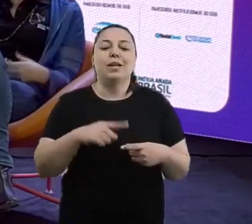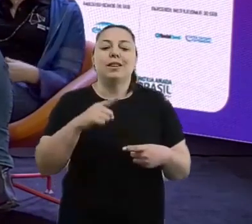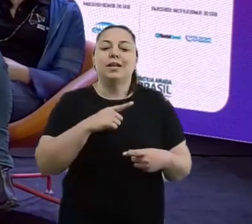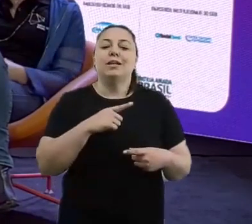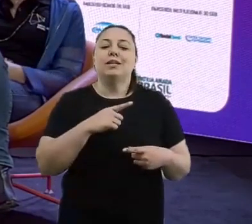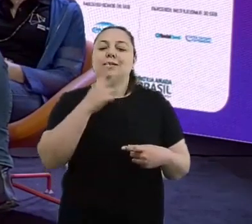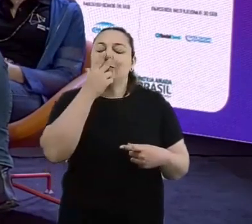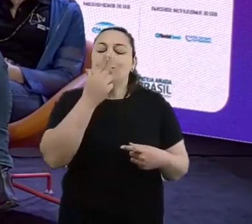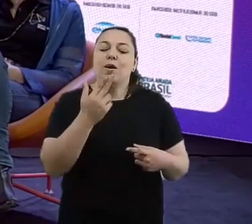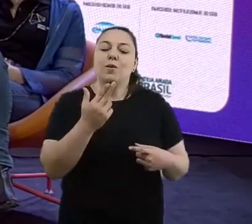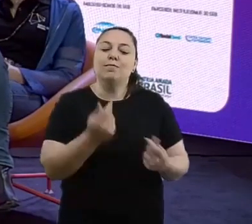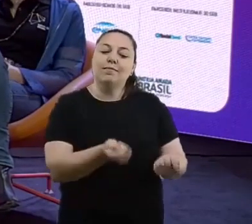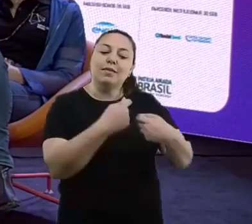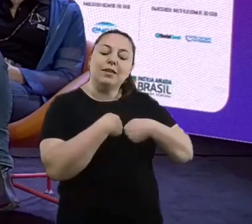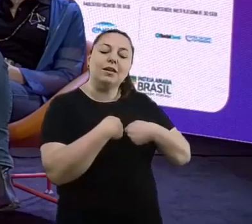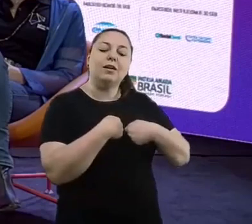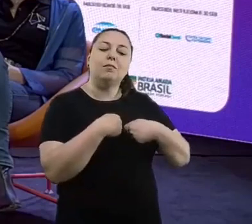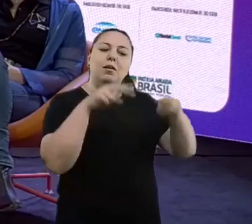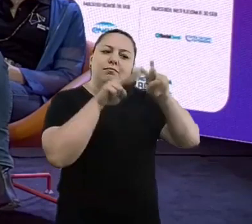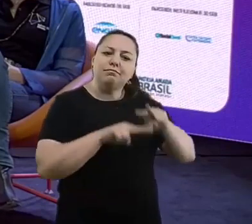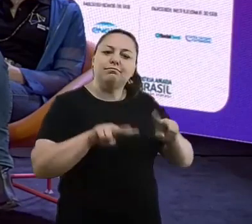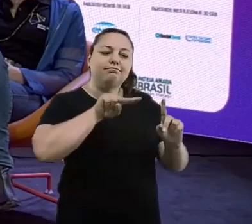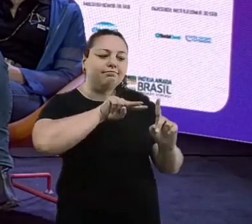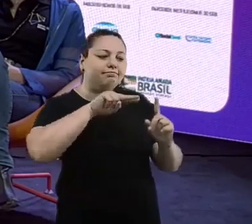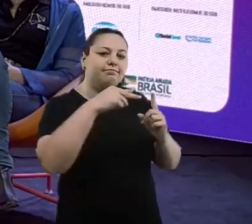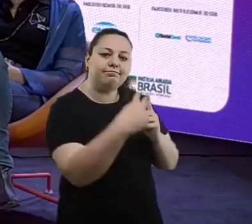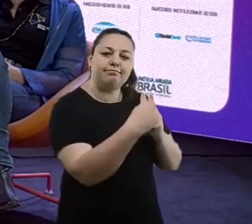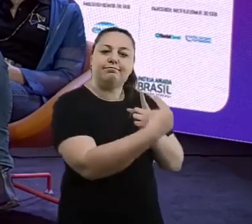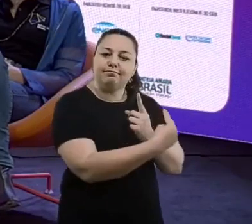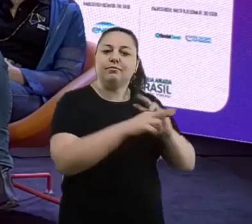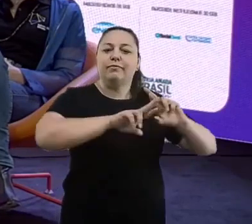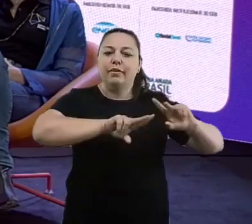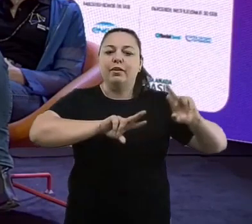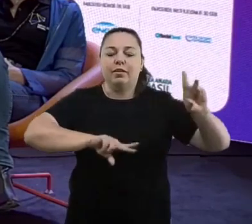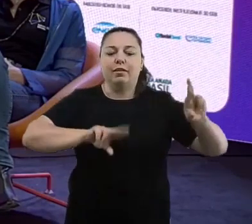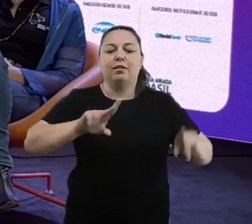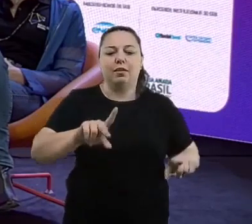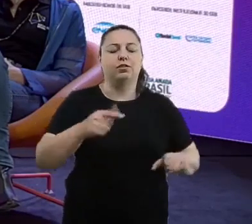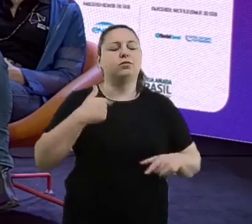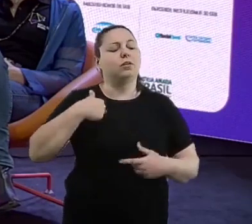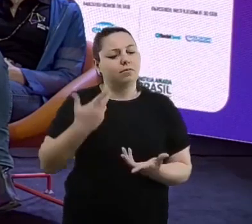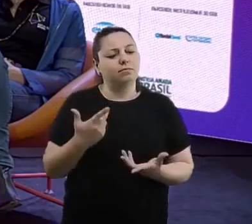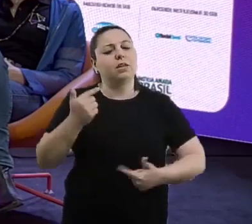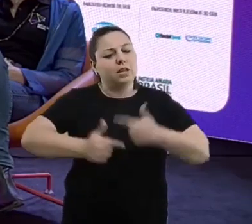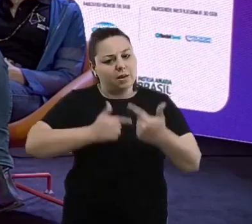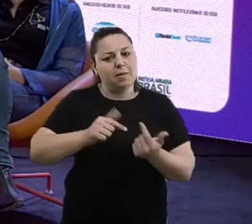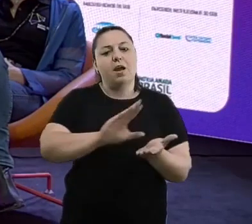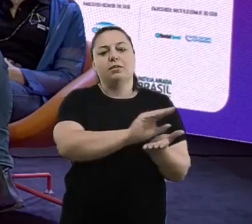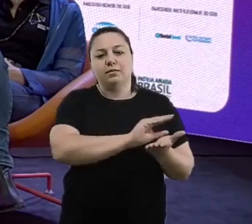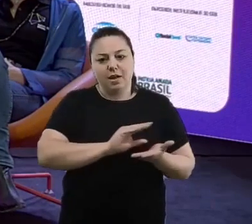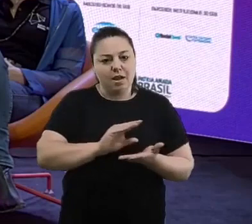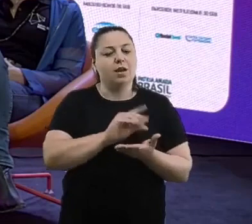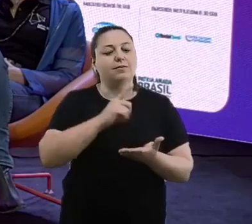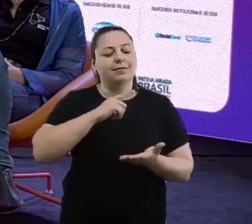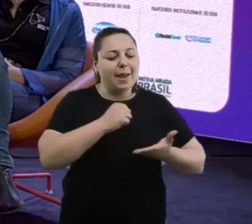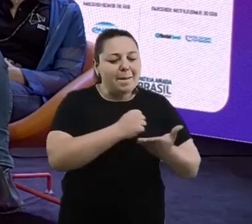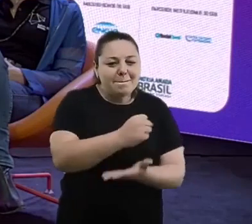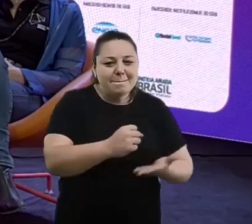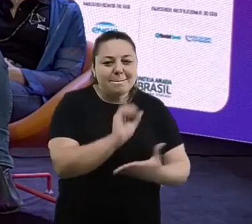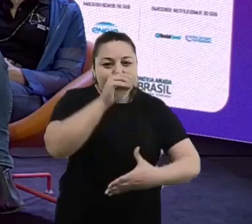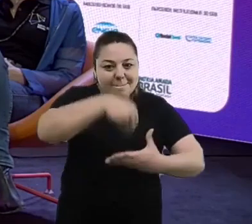essa visão diferente de vários pontos. Então, um trabalho de dados, eu já falei antes, é baseado em pessoas. É engraçado a gente falar isso, mas para